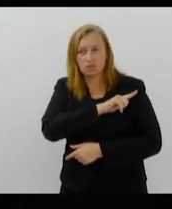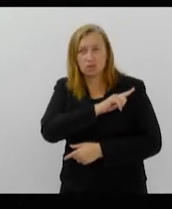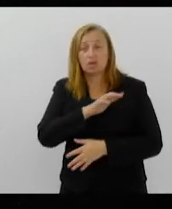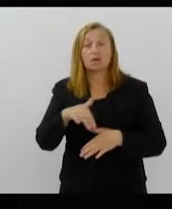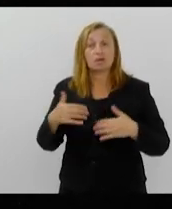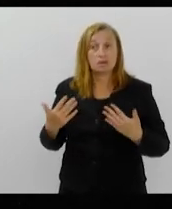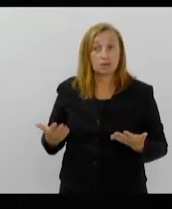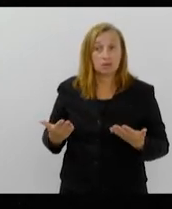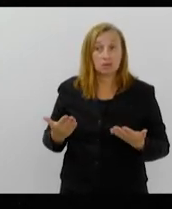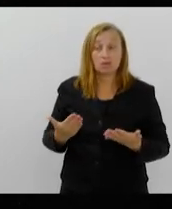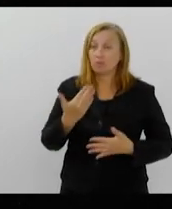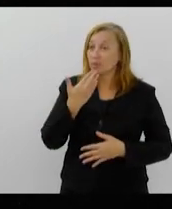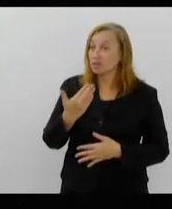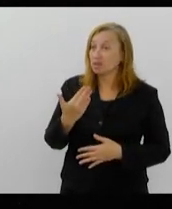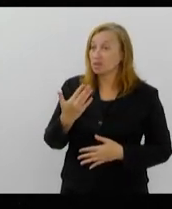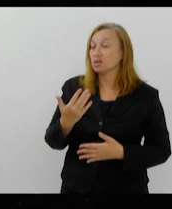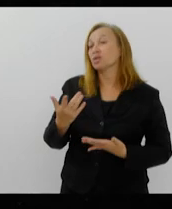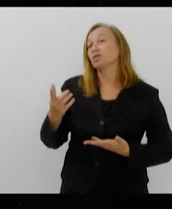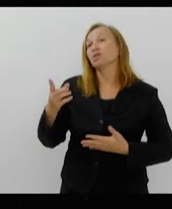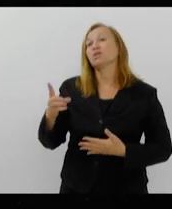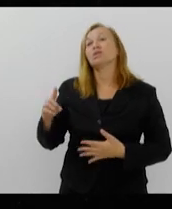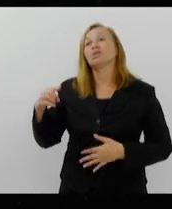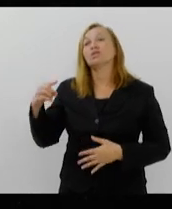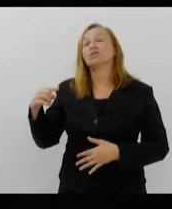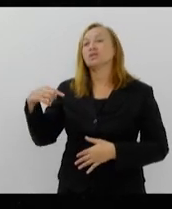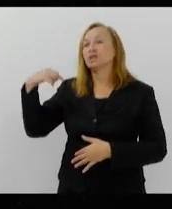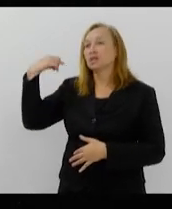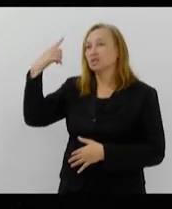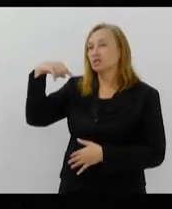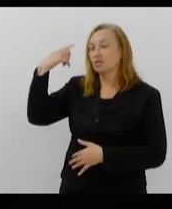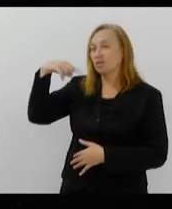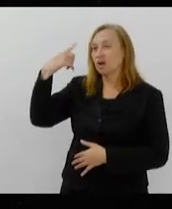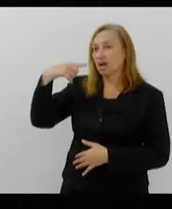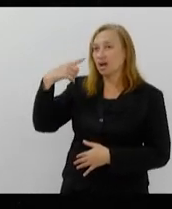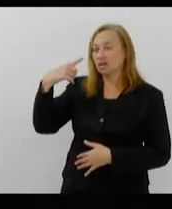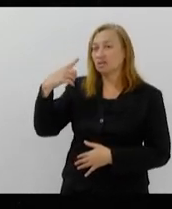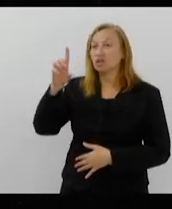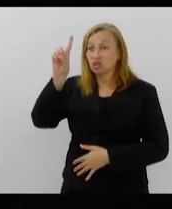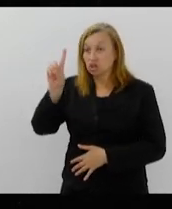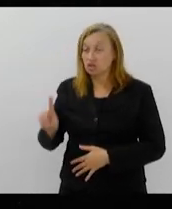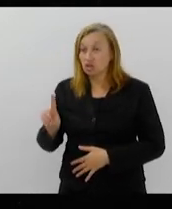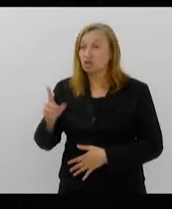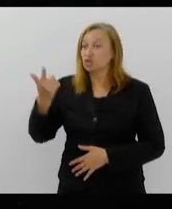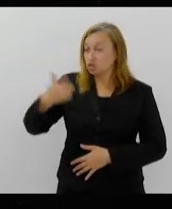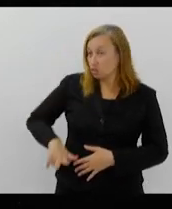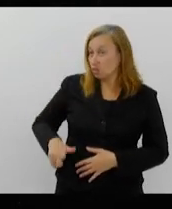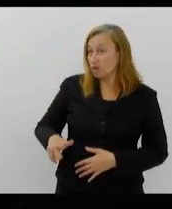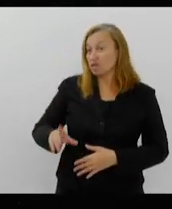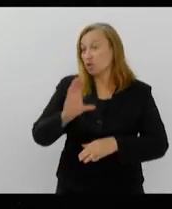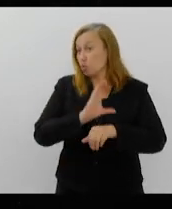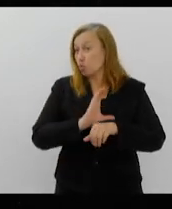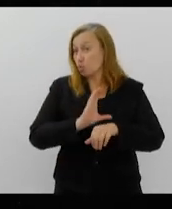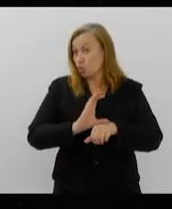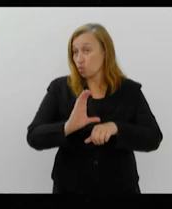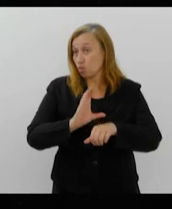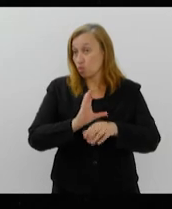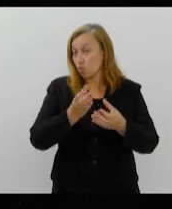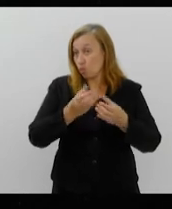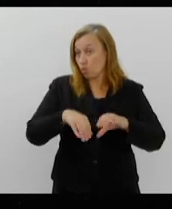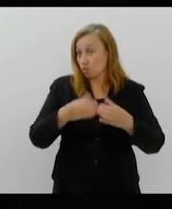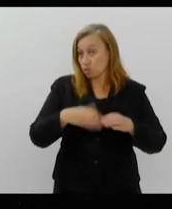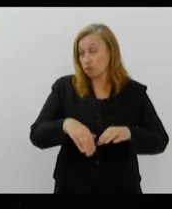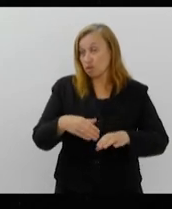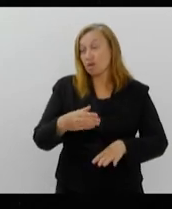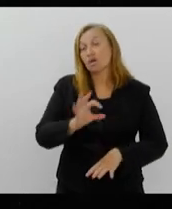escolares da Faculdade Nacional de Direito, fazer novamente concurso para a Polícia Civil, porque realmente não